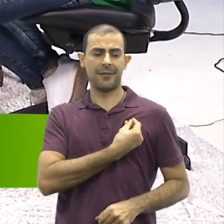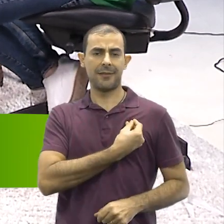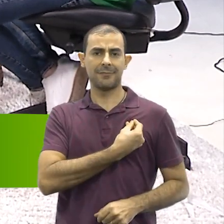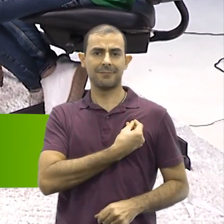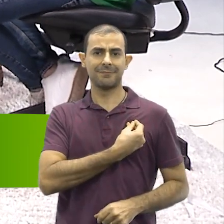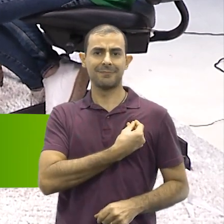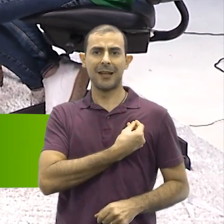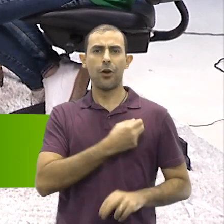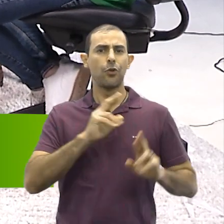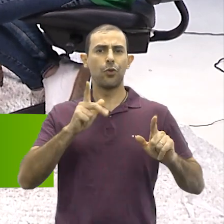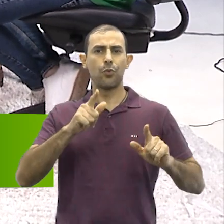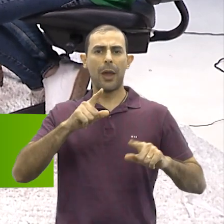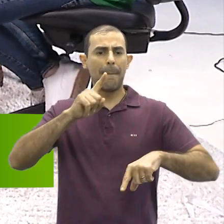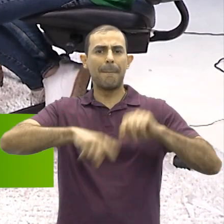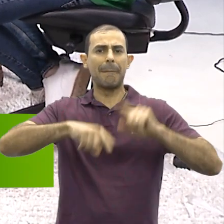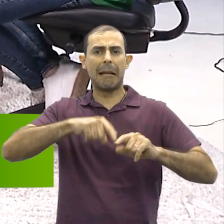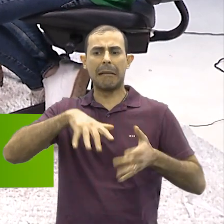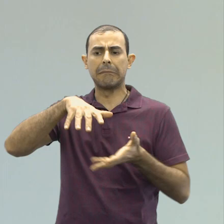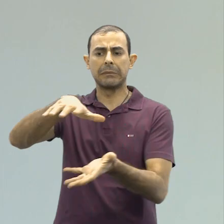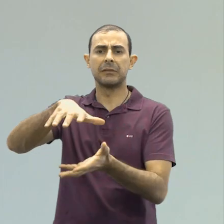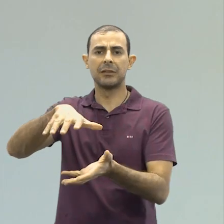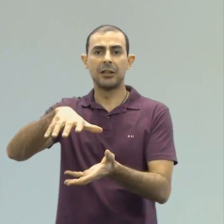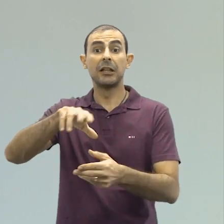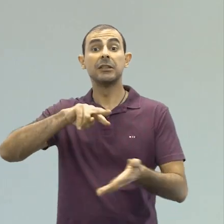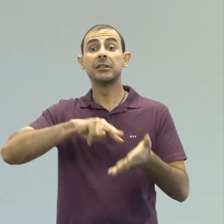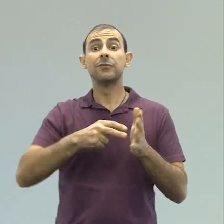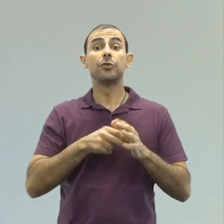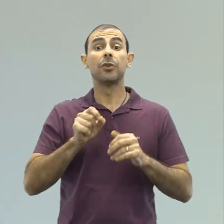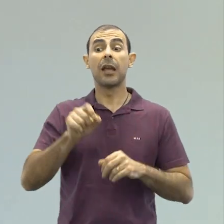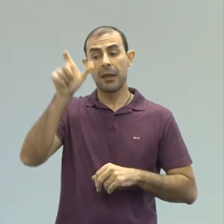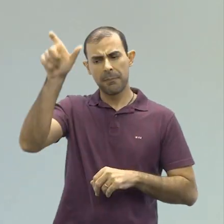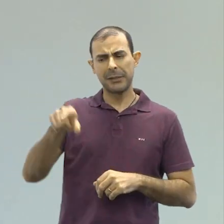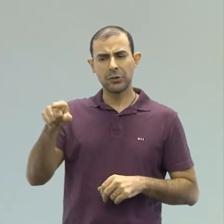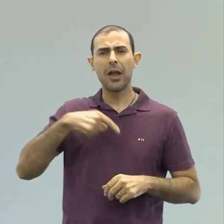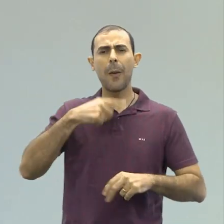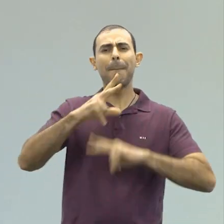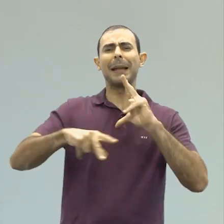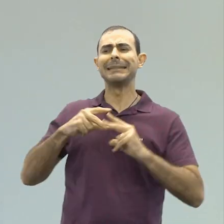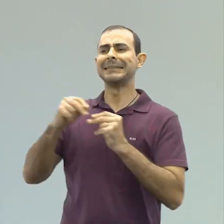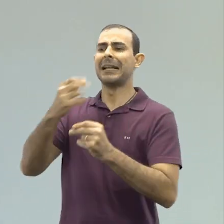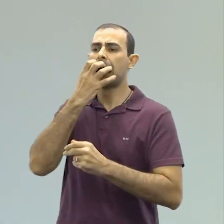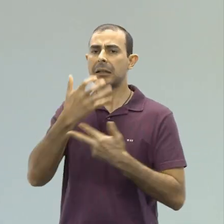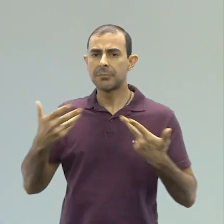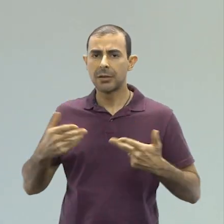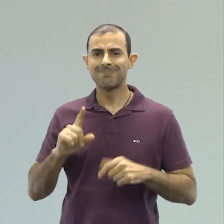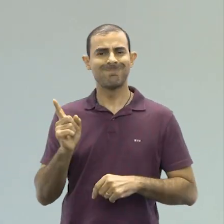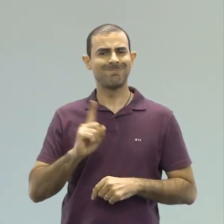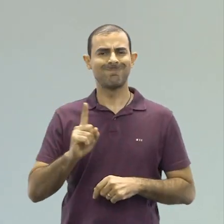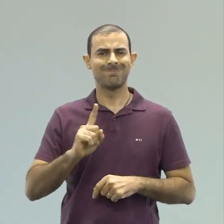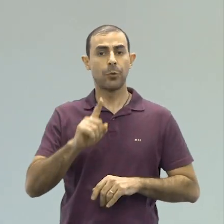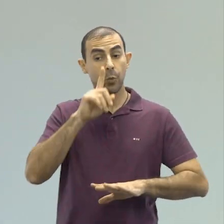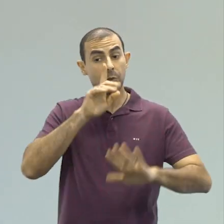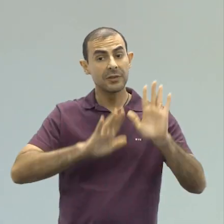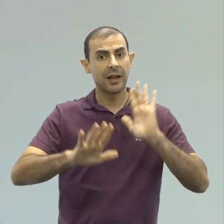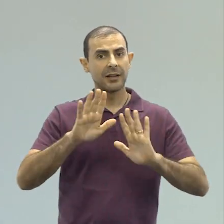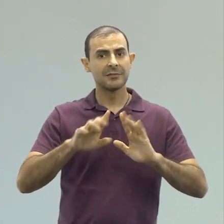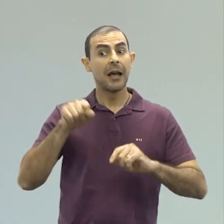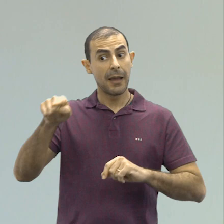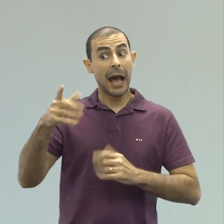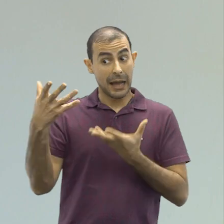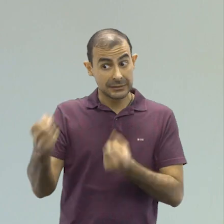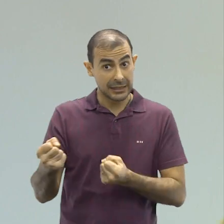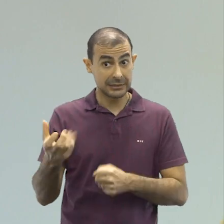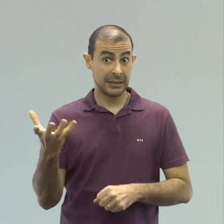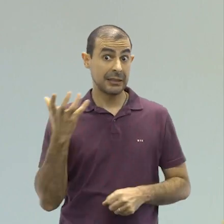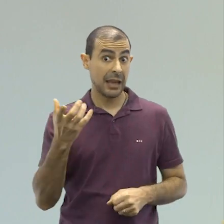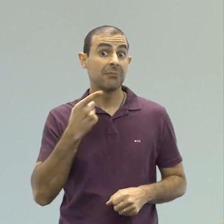objeto. Então, não dê cães, né? Se a pessoa quiser ganhar, converse antes, preste atenção. Quando você for doar um animal, for